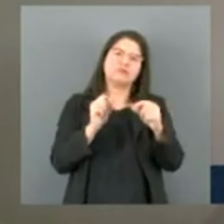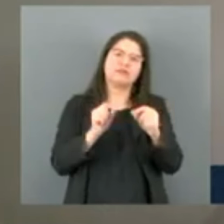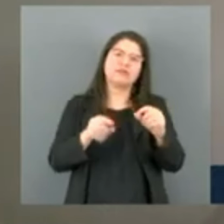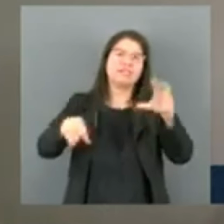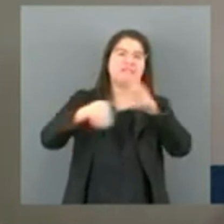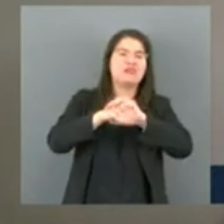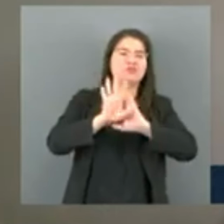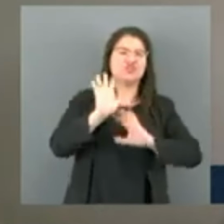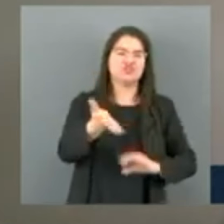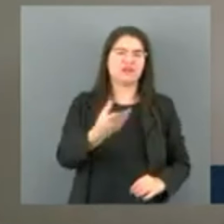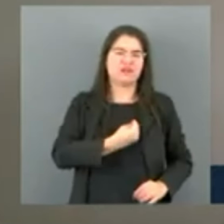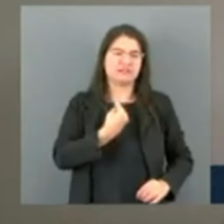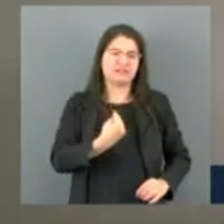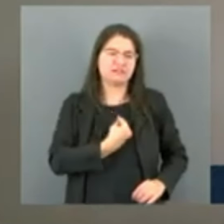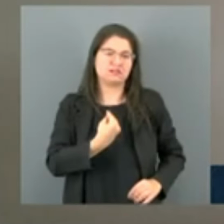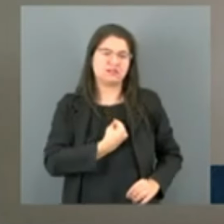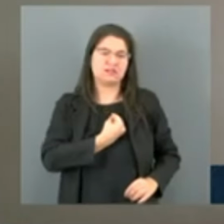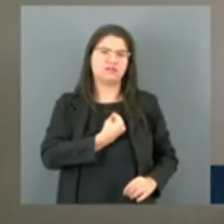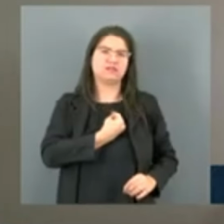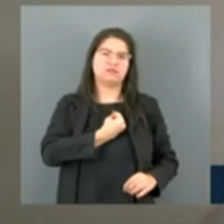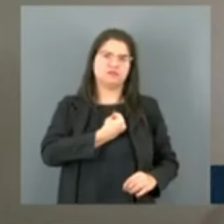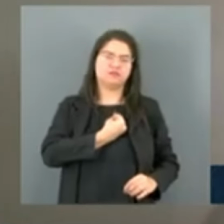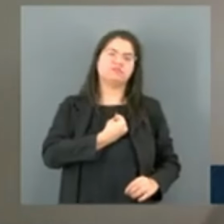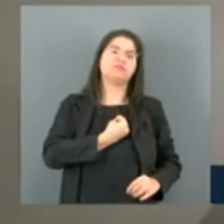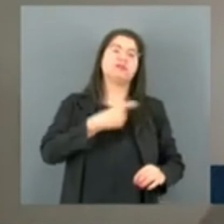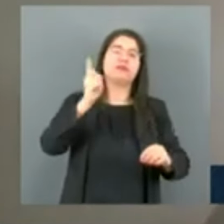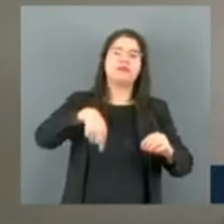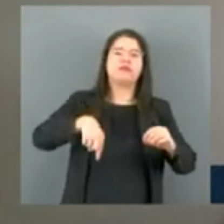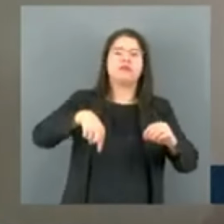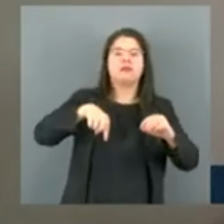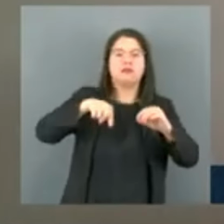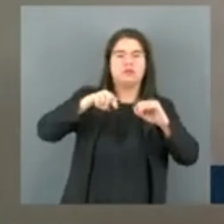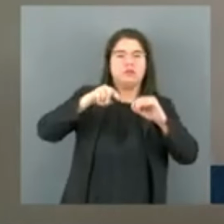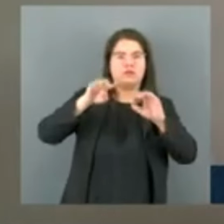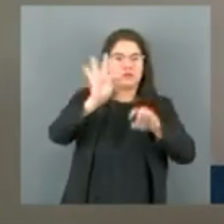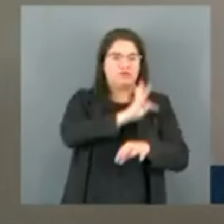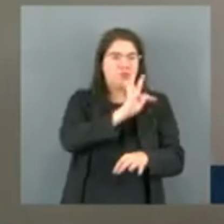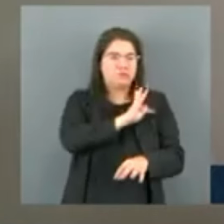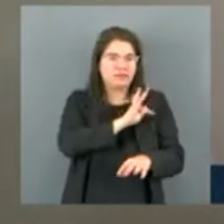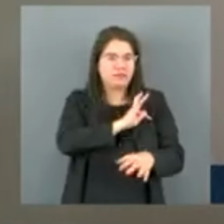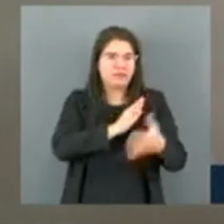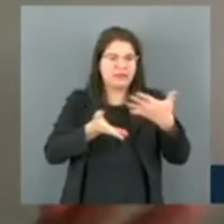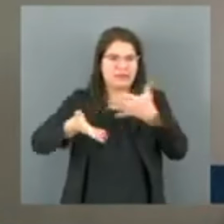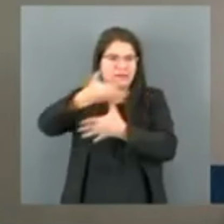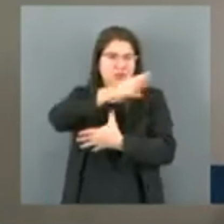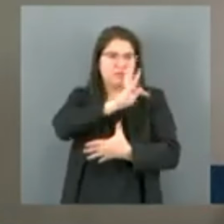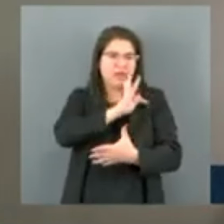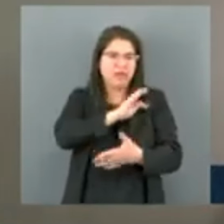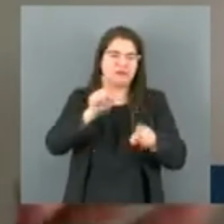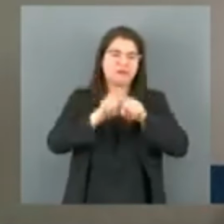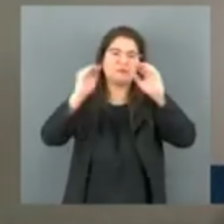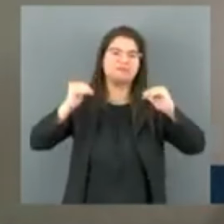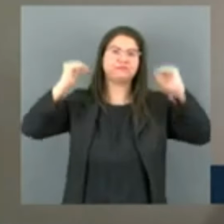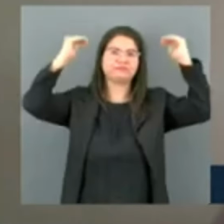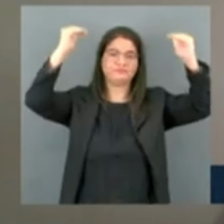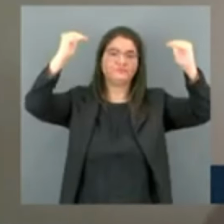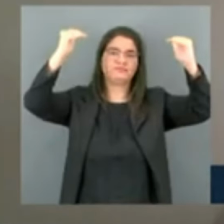que já existe dentro do sistema formal de educação, que é o nível técnico e superior, visto a ausência da possibilidade de